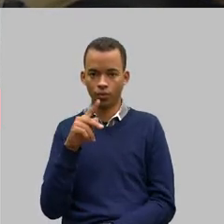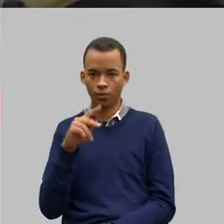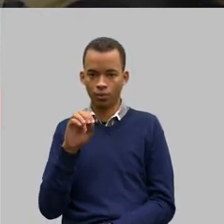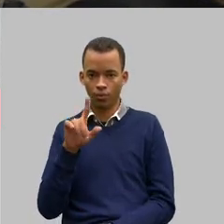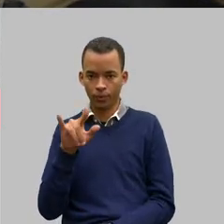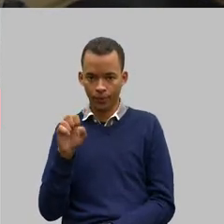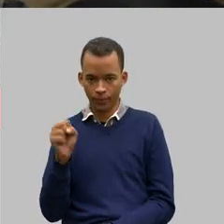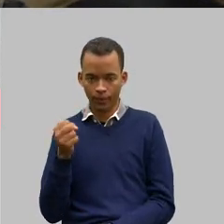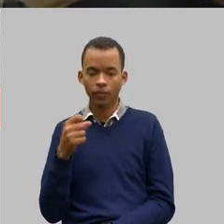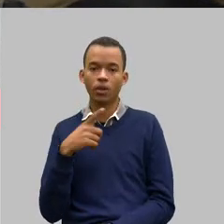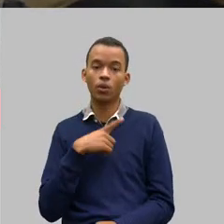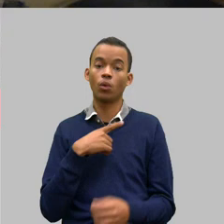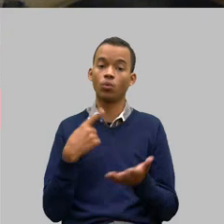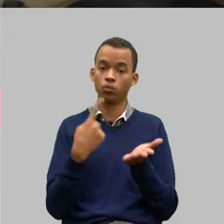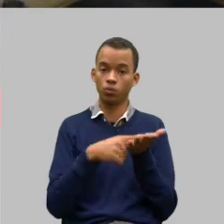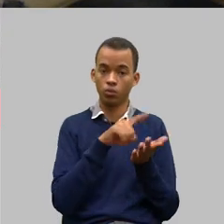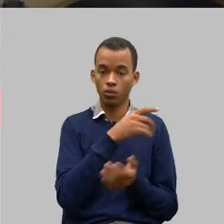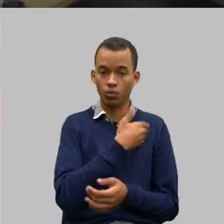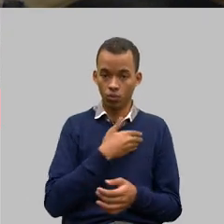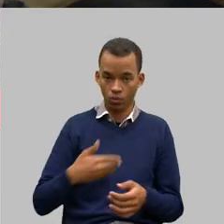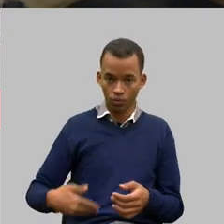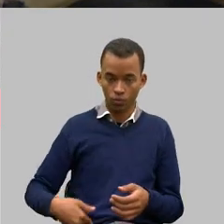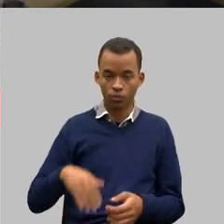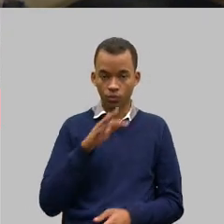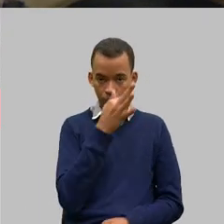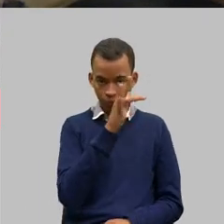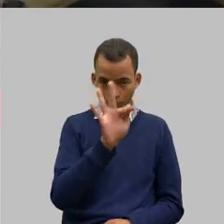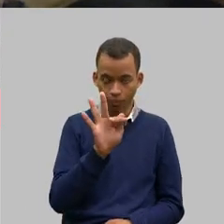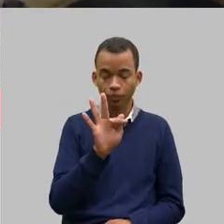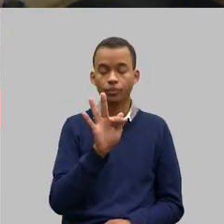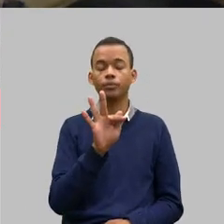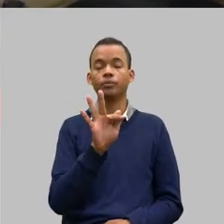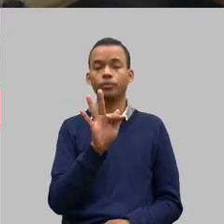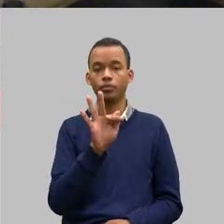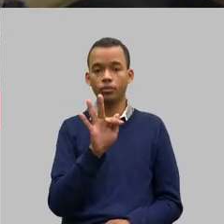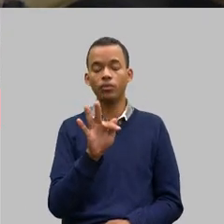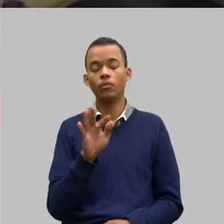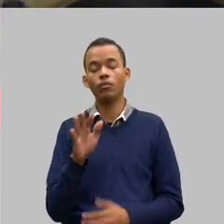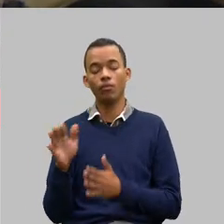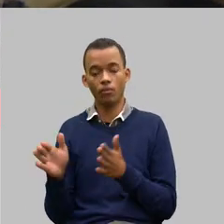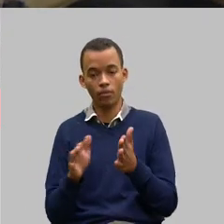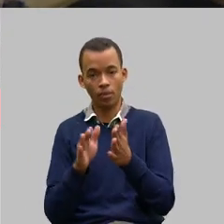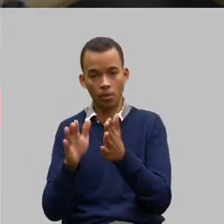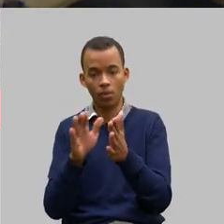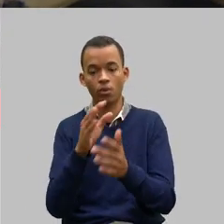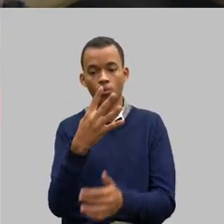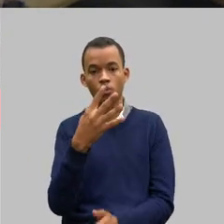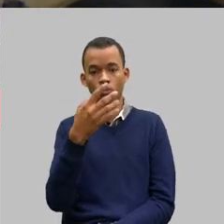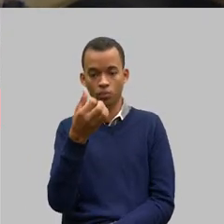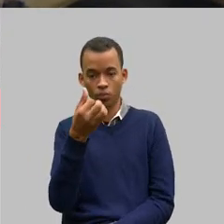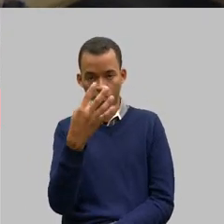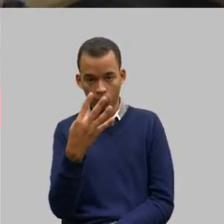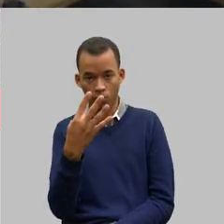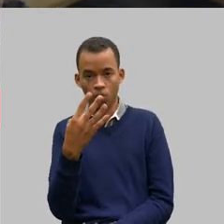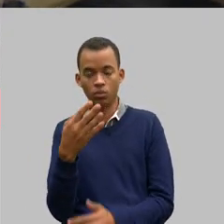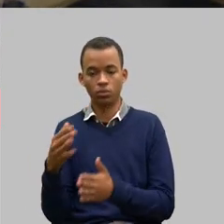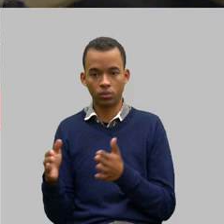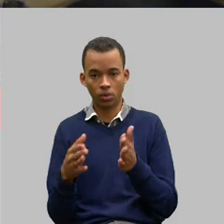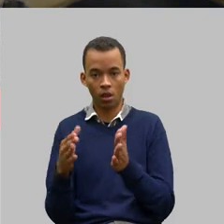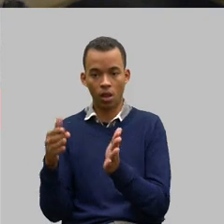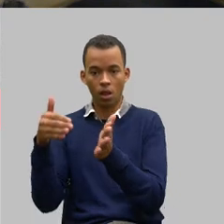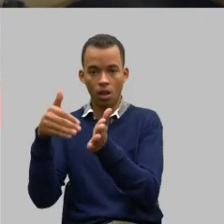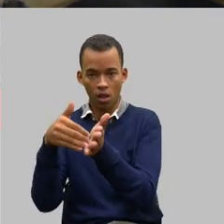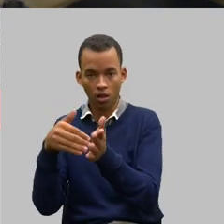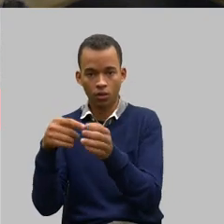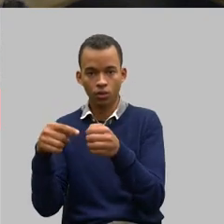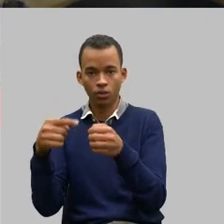eh BR 464 né então um trecho importante ali de São João Batista do Glória né até Delfinópolis então avançar com esse trecho né com essa